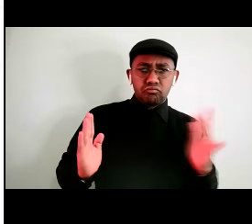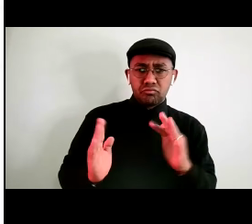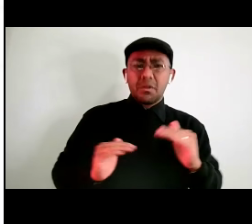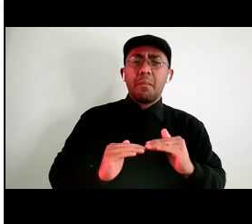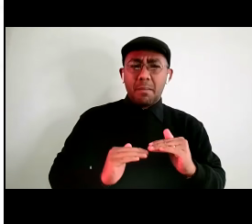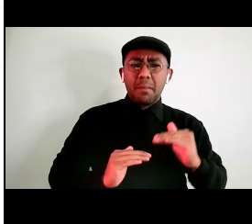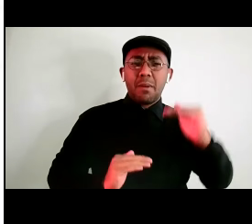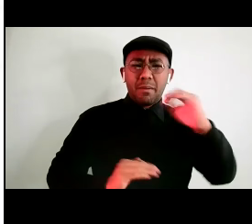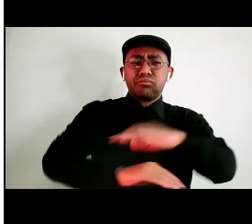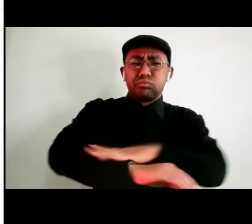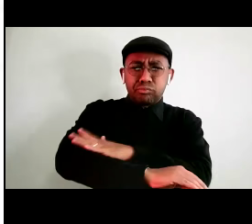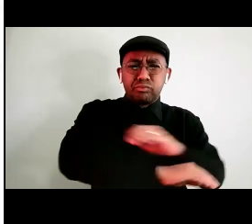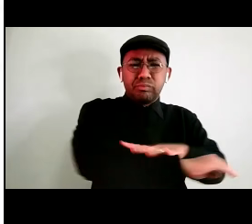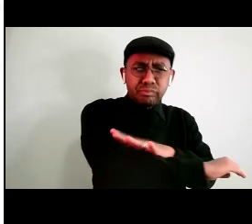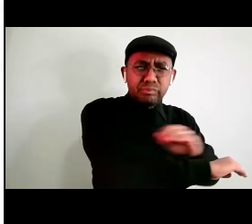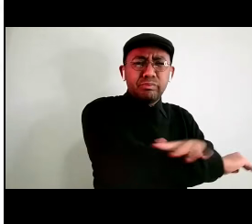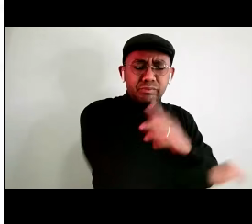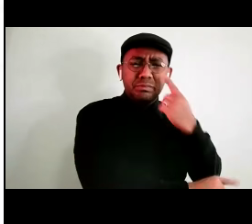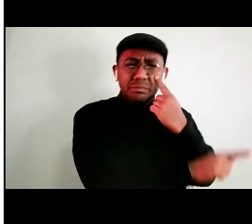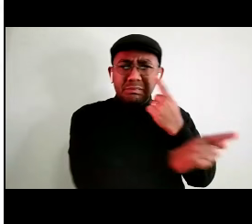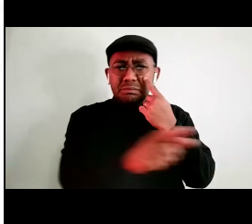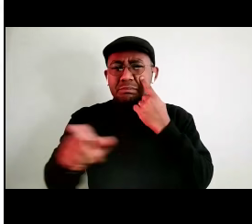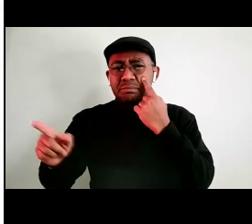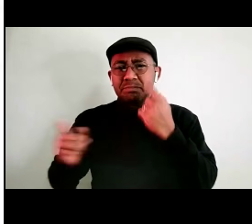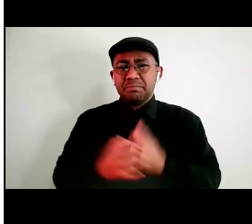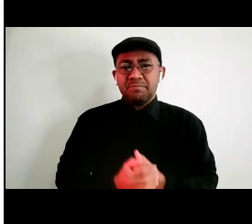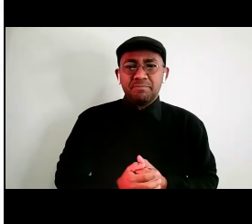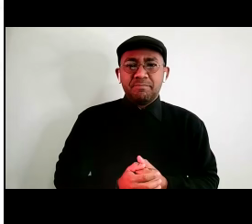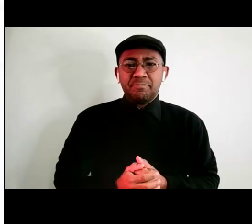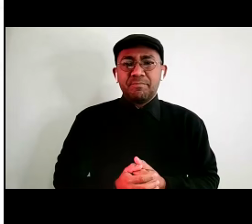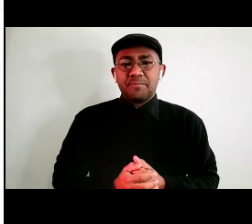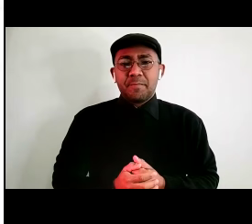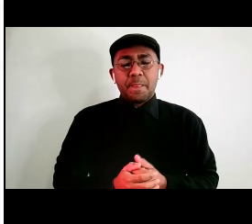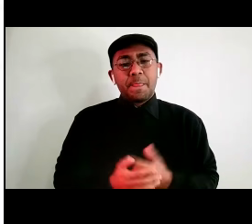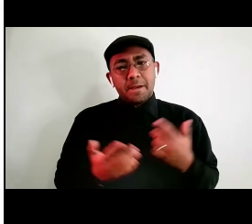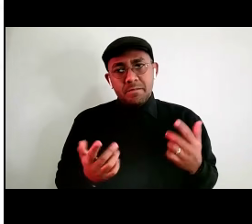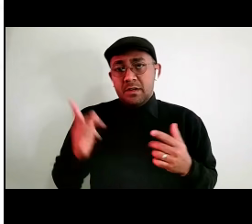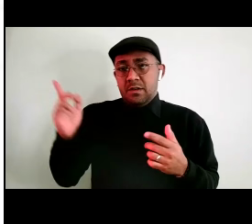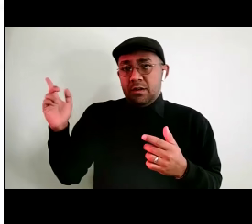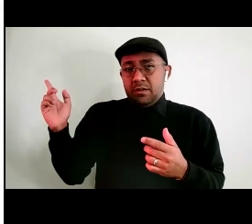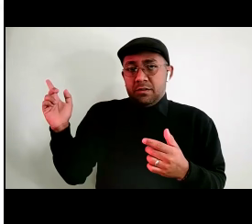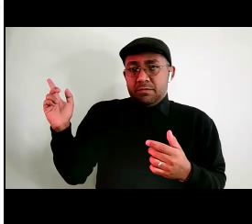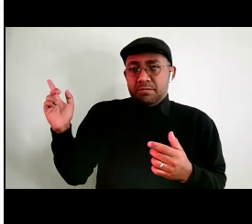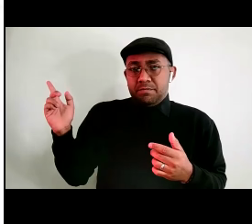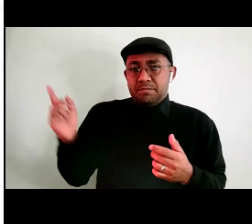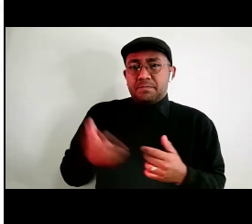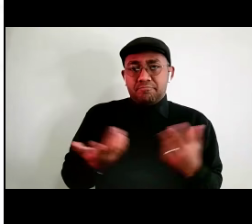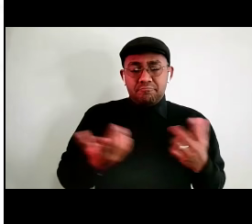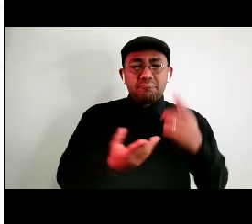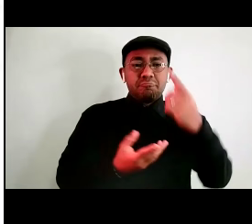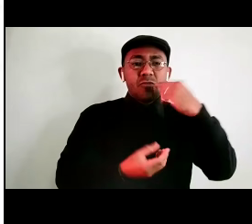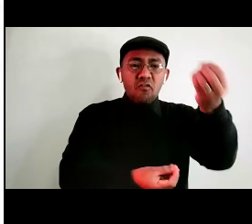Com relação a outros parâmetros epidemiológicos, a informação que nós temos